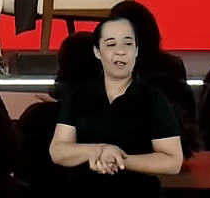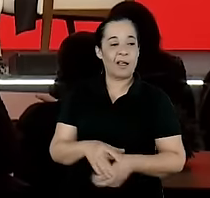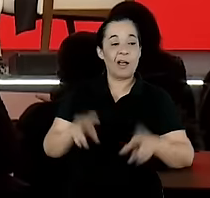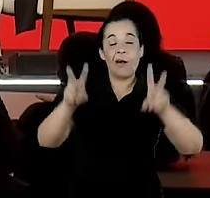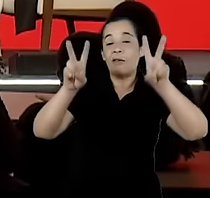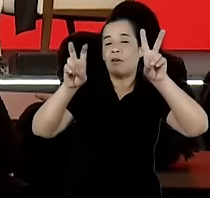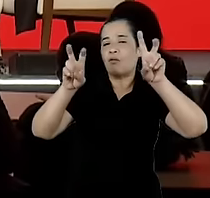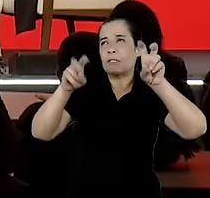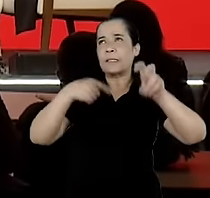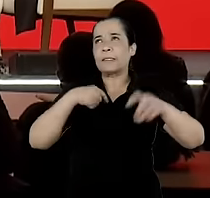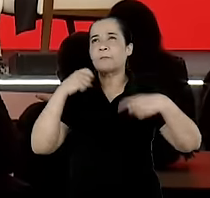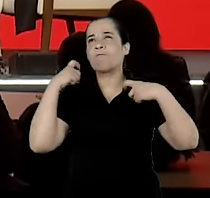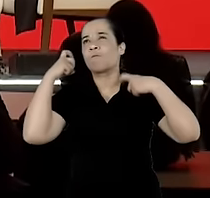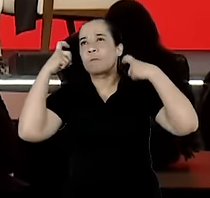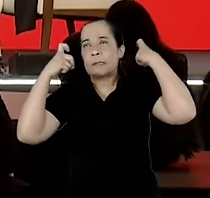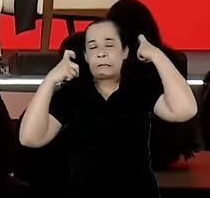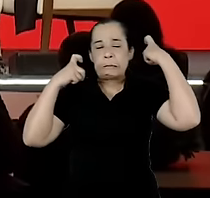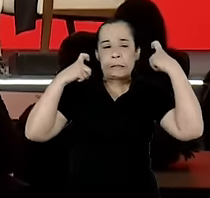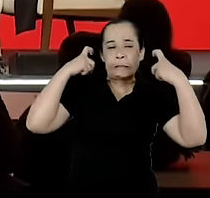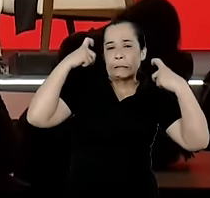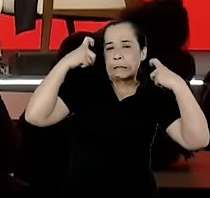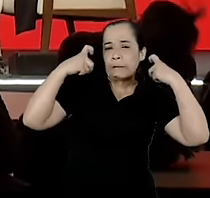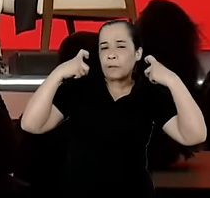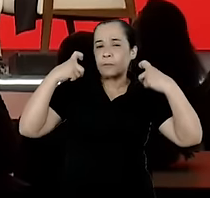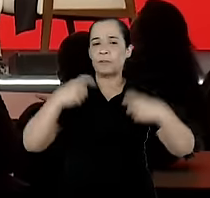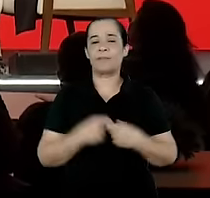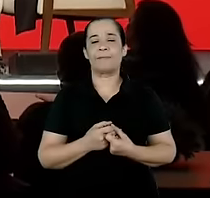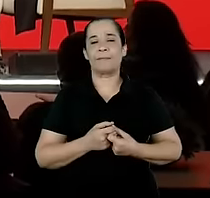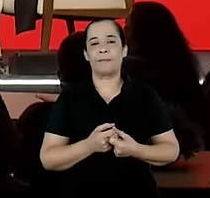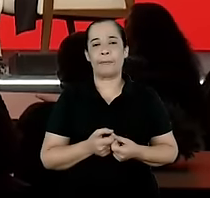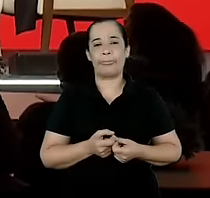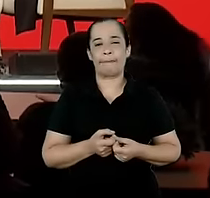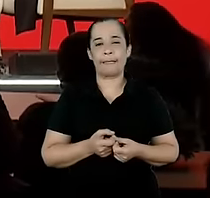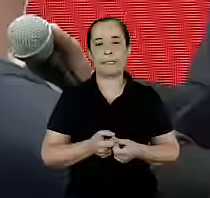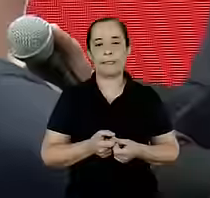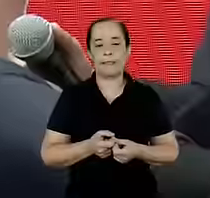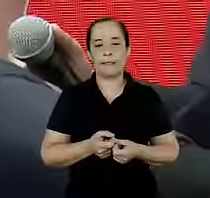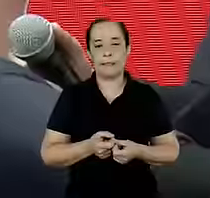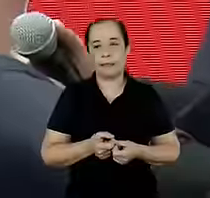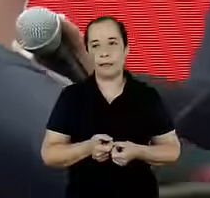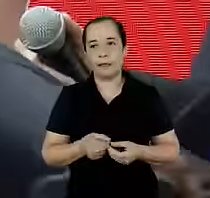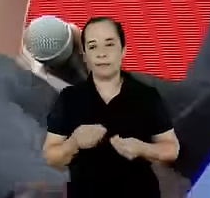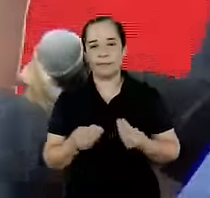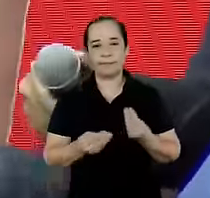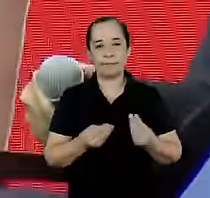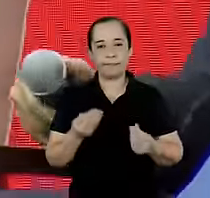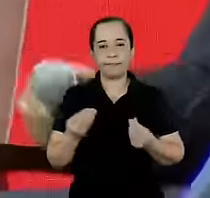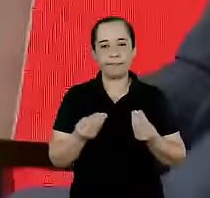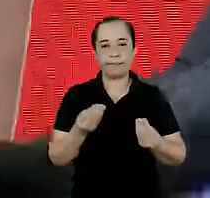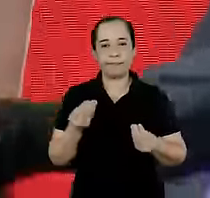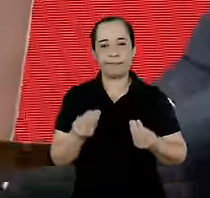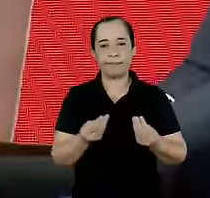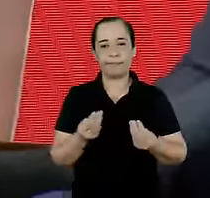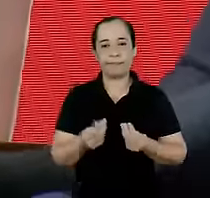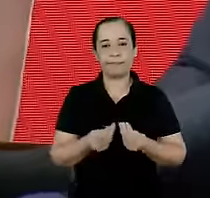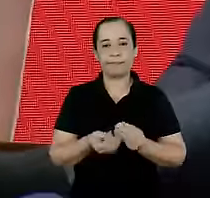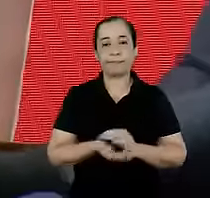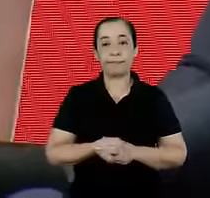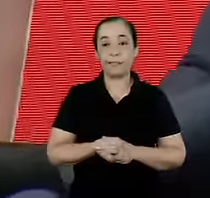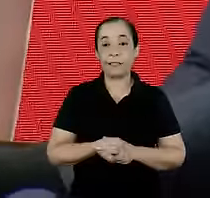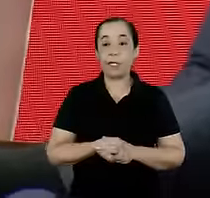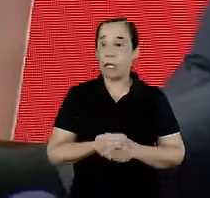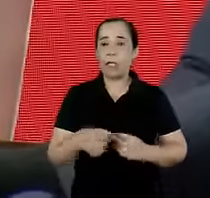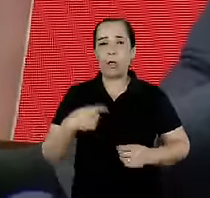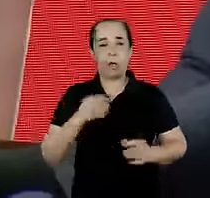preocupado nos últimos anos e mais tem me eh A a tem movido a minha equipe